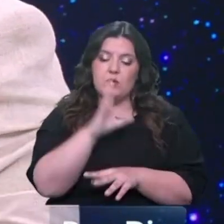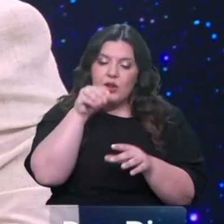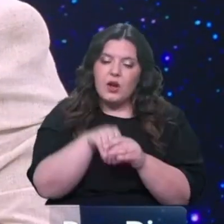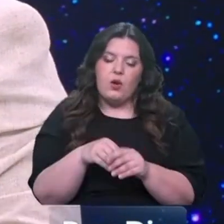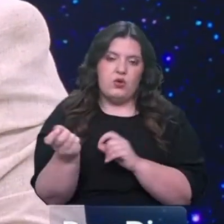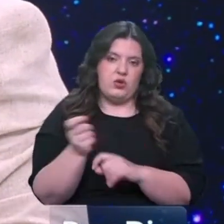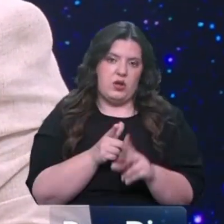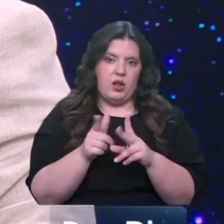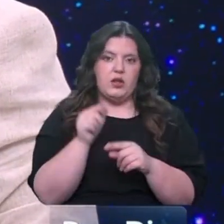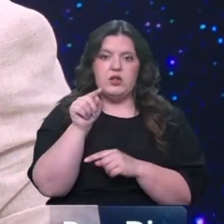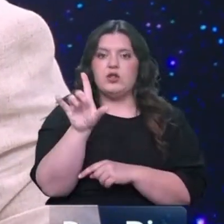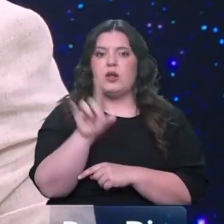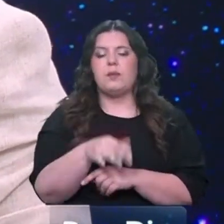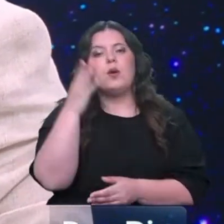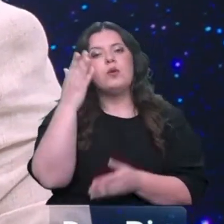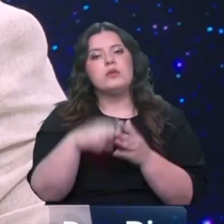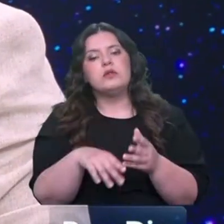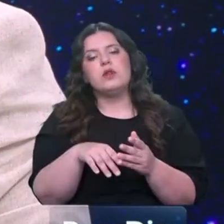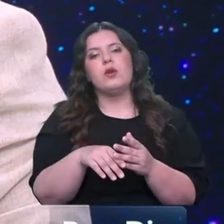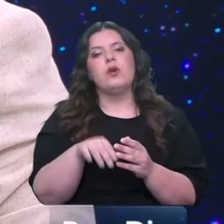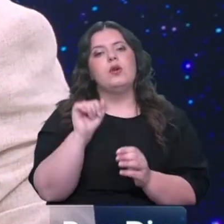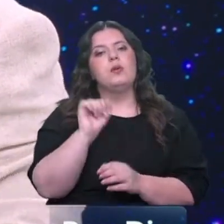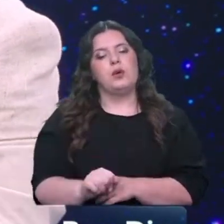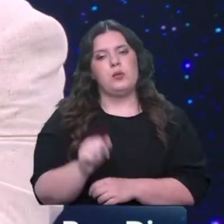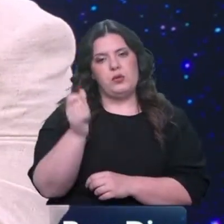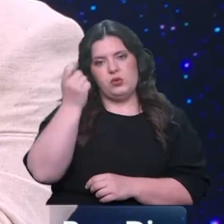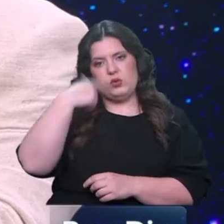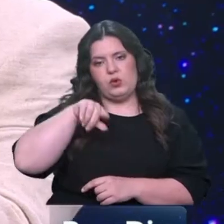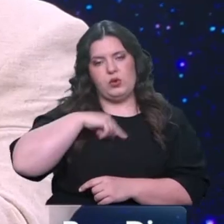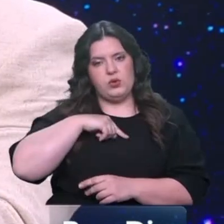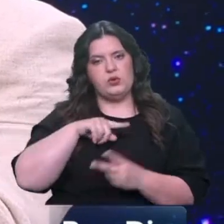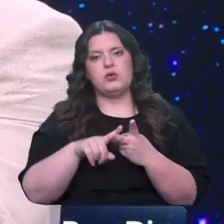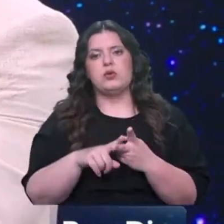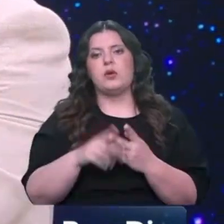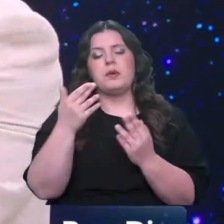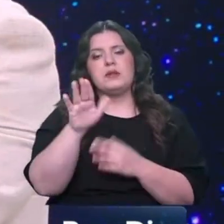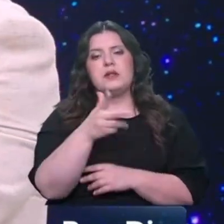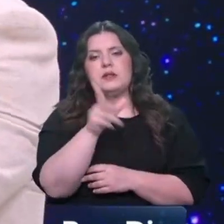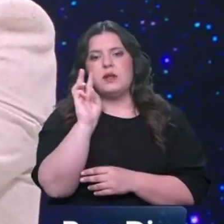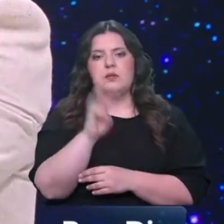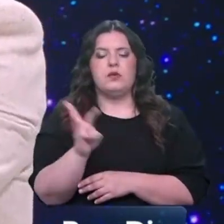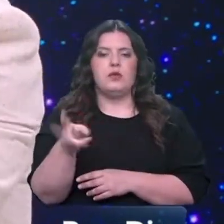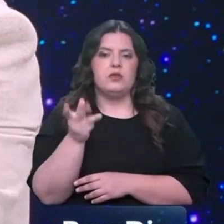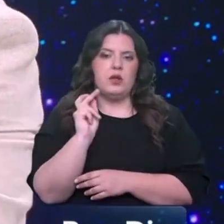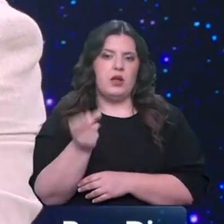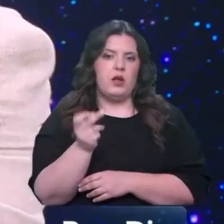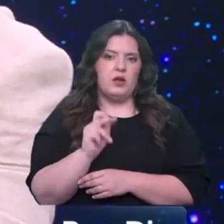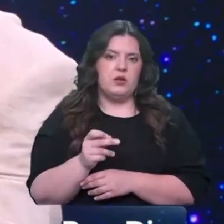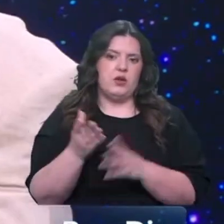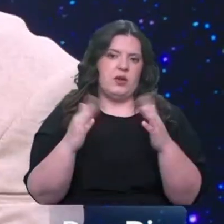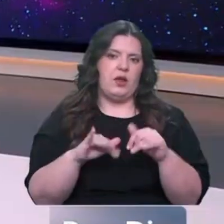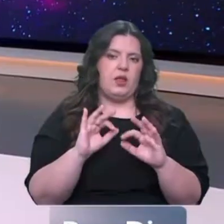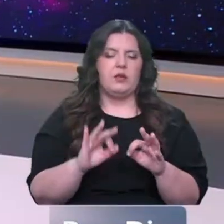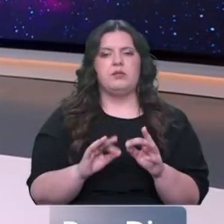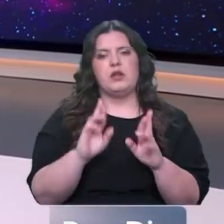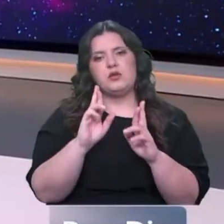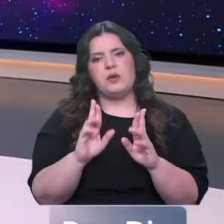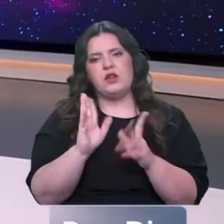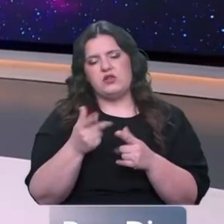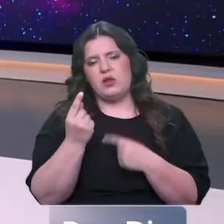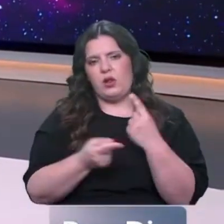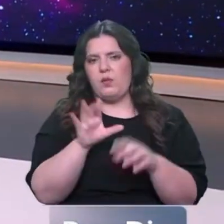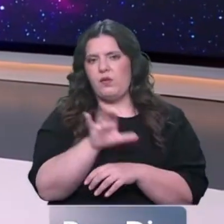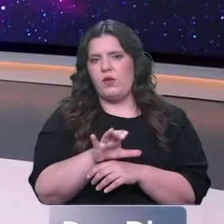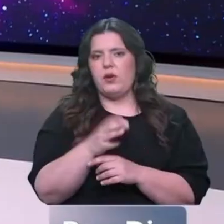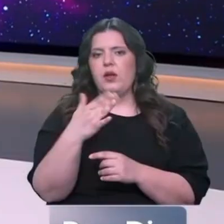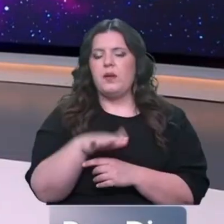estrelas, isto também aconteceu com o nosso próprio Sol. Passados 100 milhões de anos, a queda, já era esperada de certa forma esta queda de